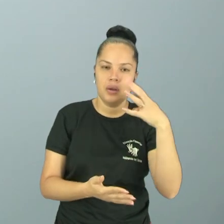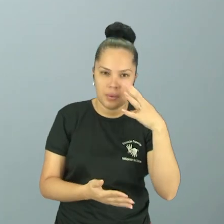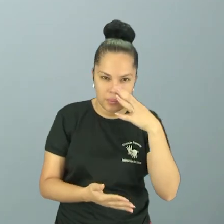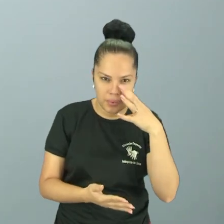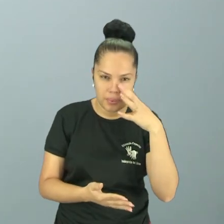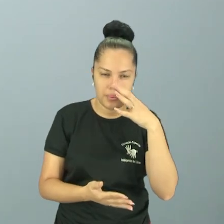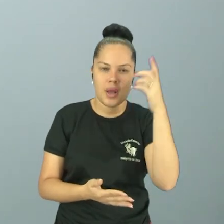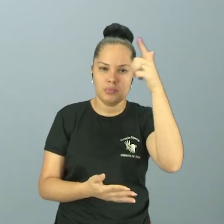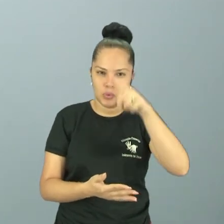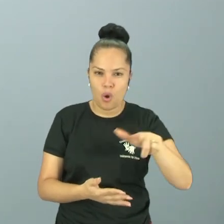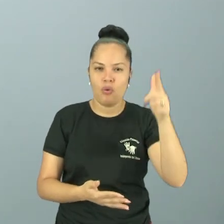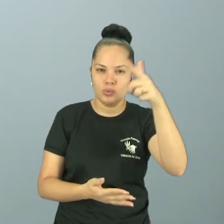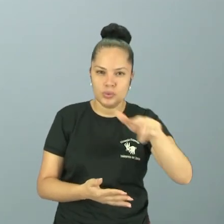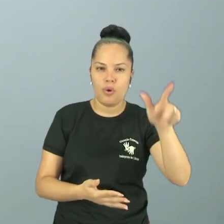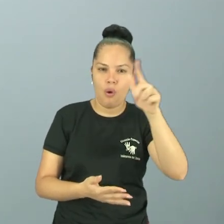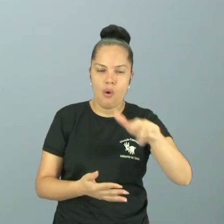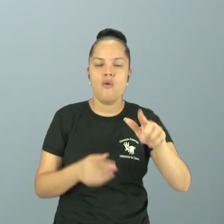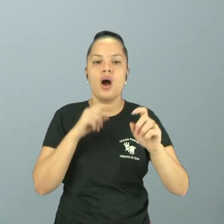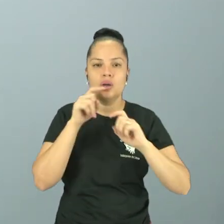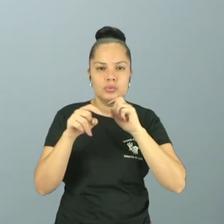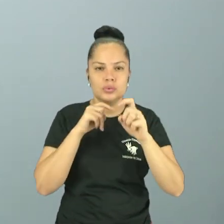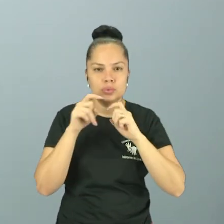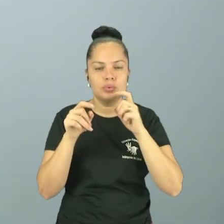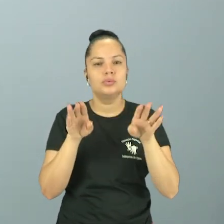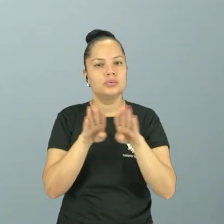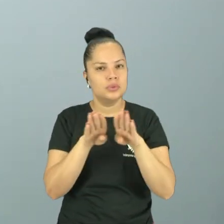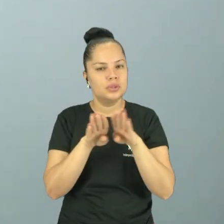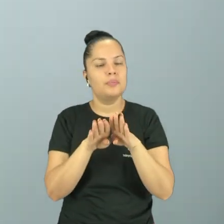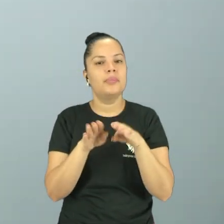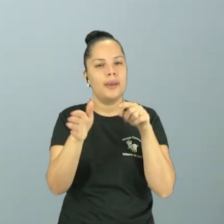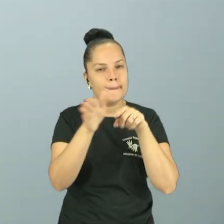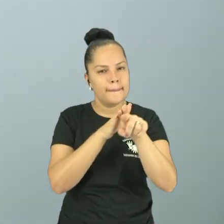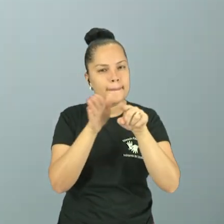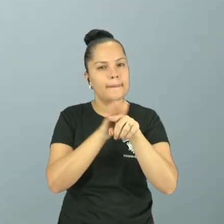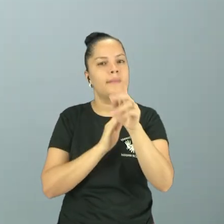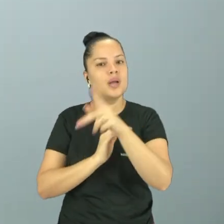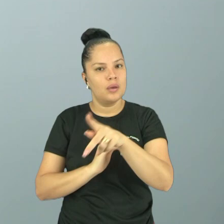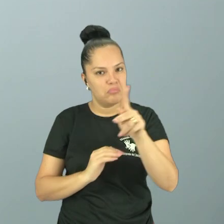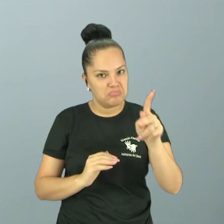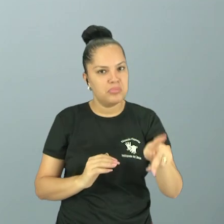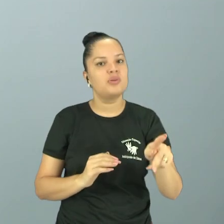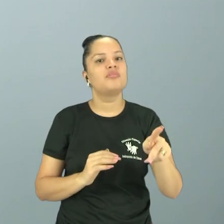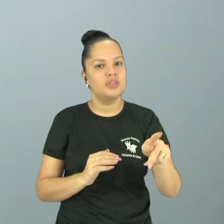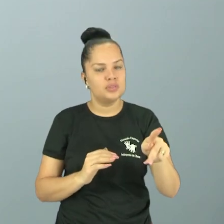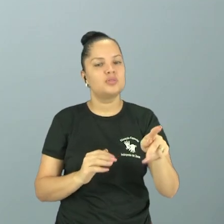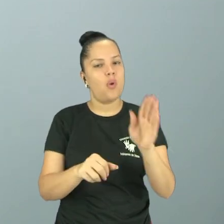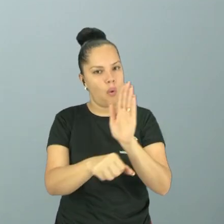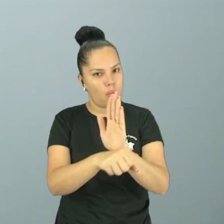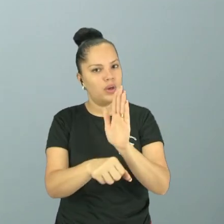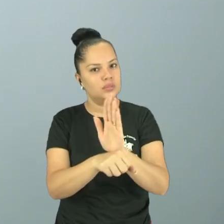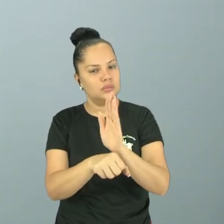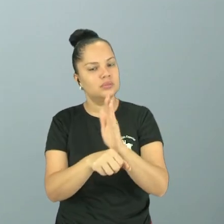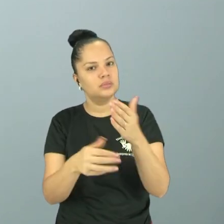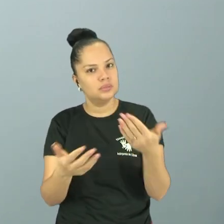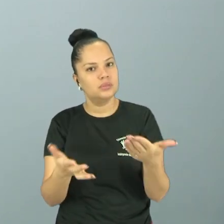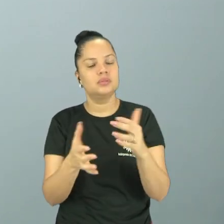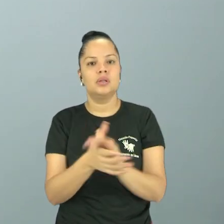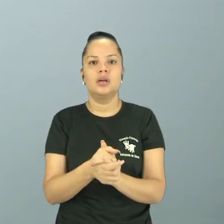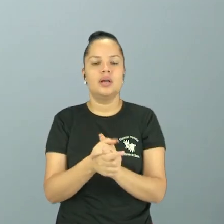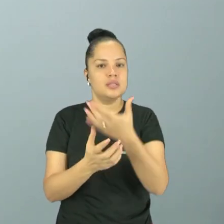quiser. E se você tem alguma dúvida, pode entrar em contato com o seu professor, que vai estar à sua disposição aí na sua escola para lhe atender.